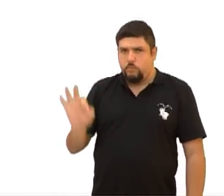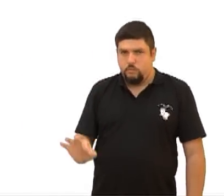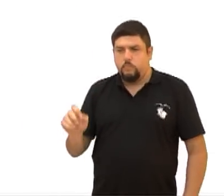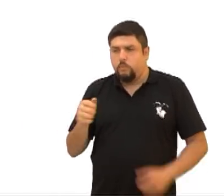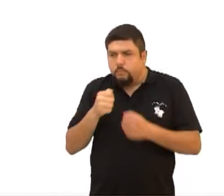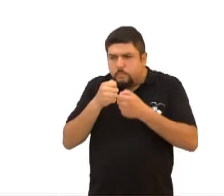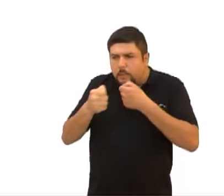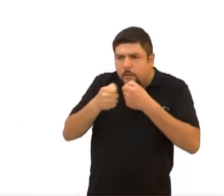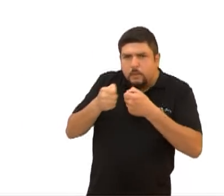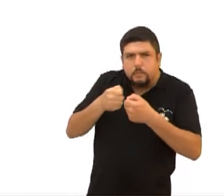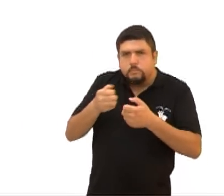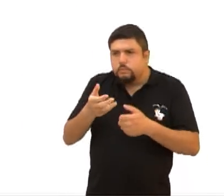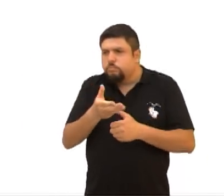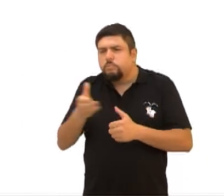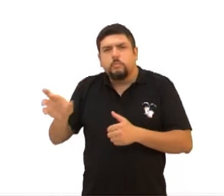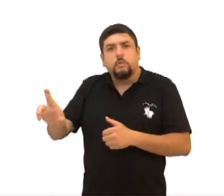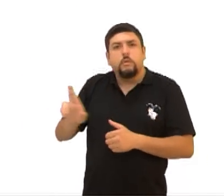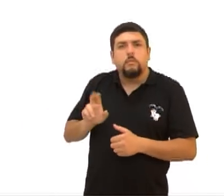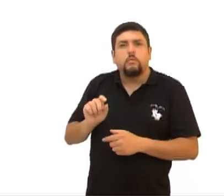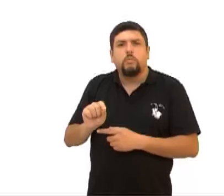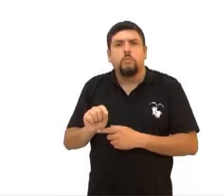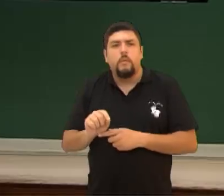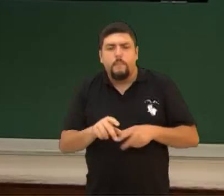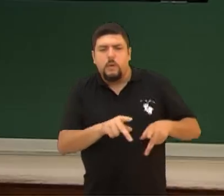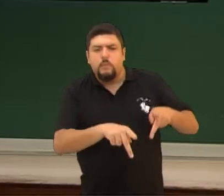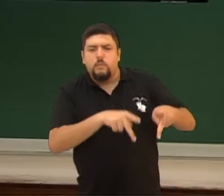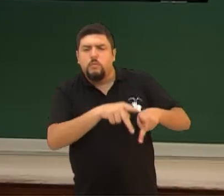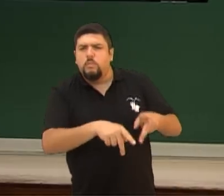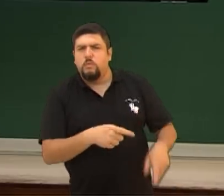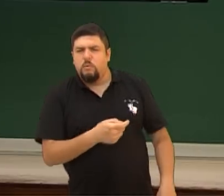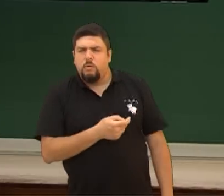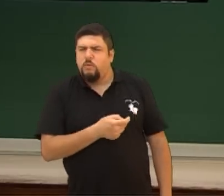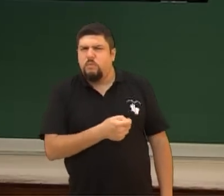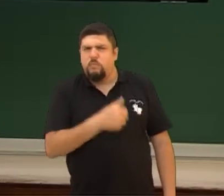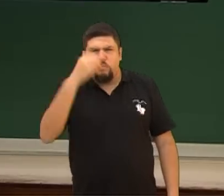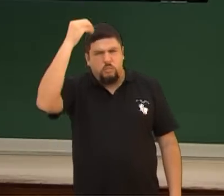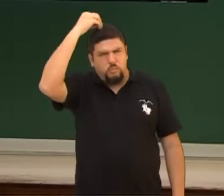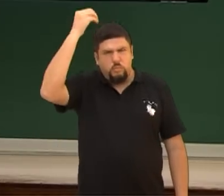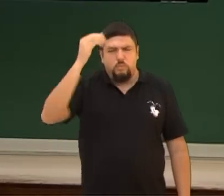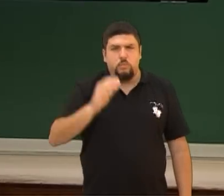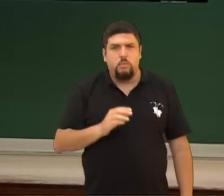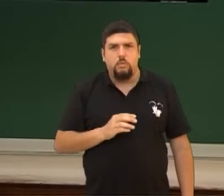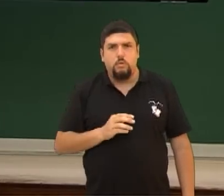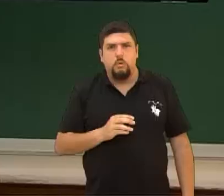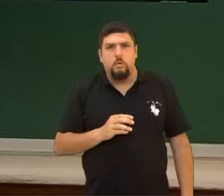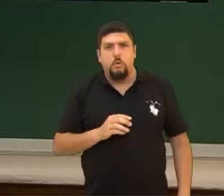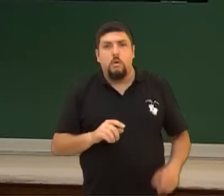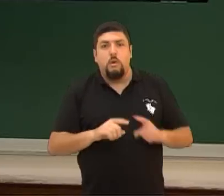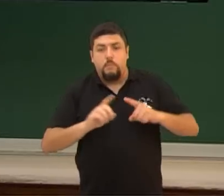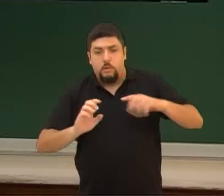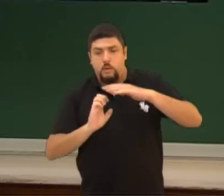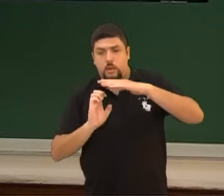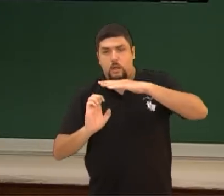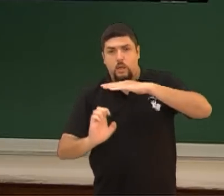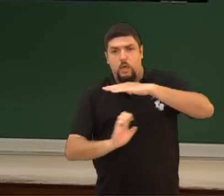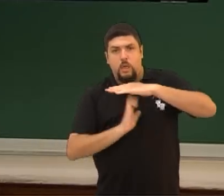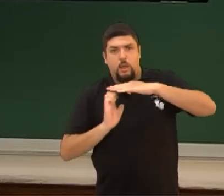entrevistados respondeu que a população tem pouca culpa, enquanto em relação às companhias de